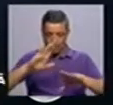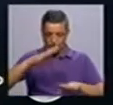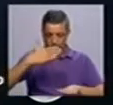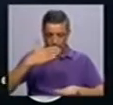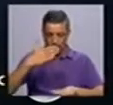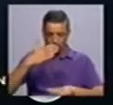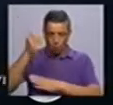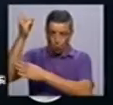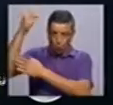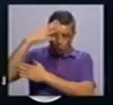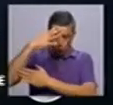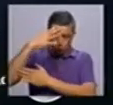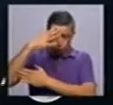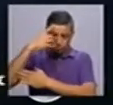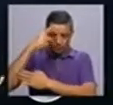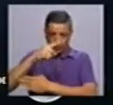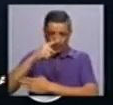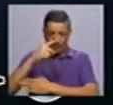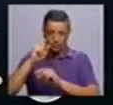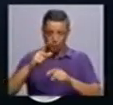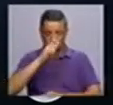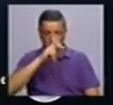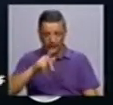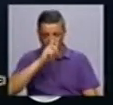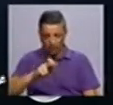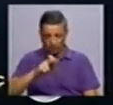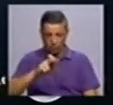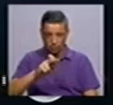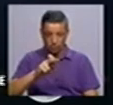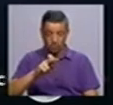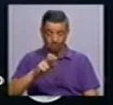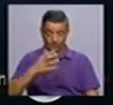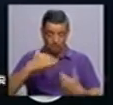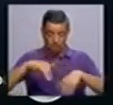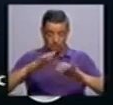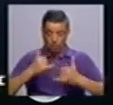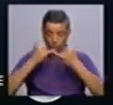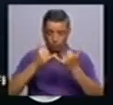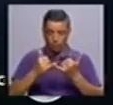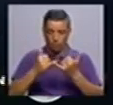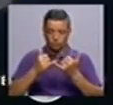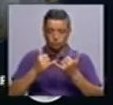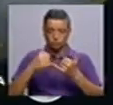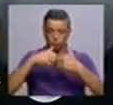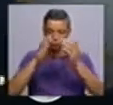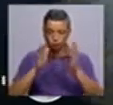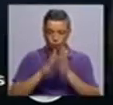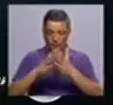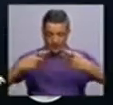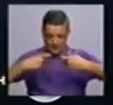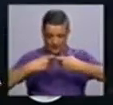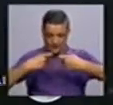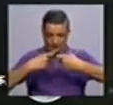luz do universo, e estuda as irregularidades precisamente dessa radiação cósmica de fundo para depois, utilizando toda a física que